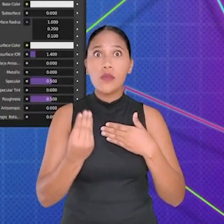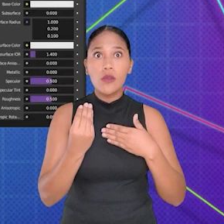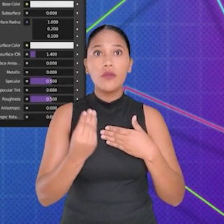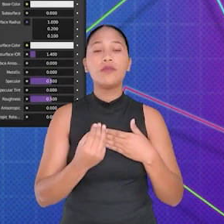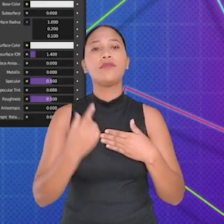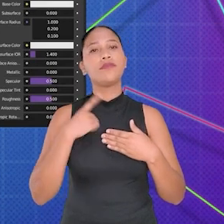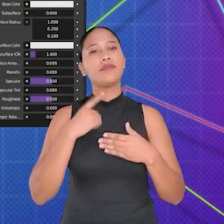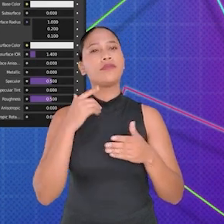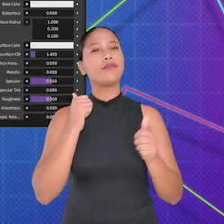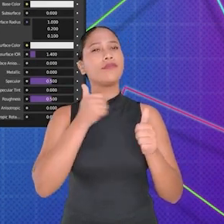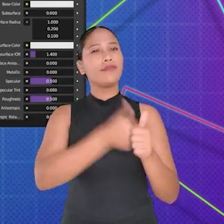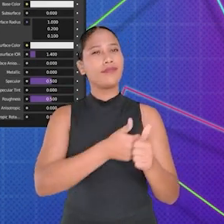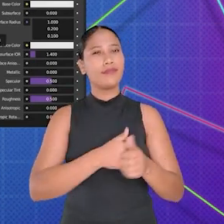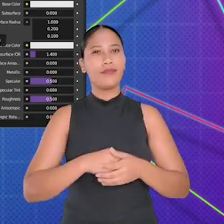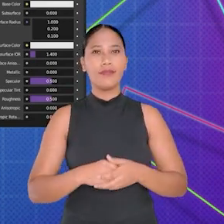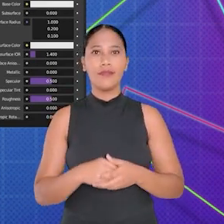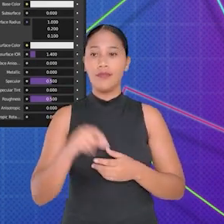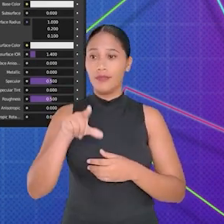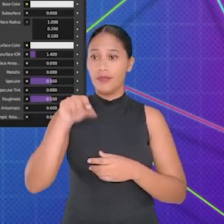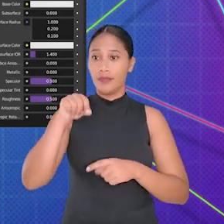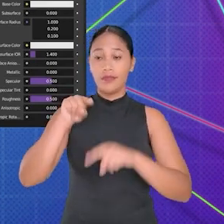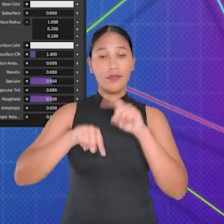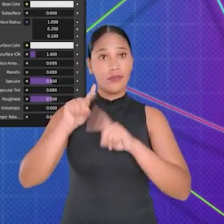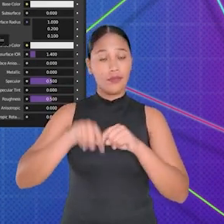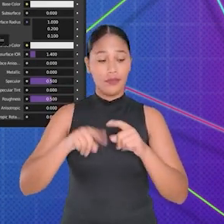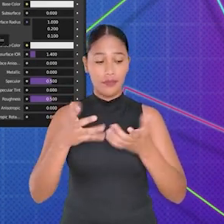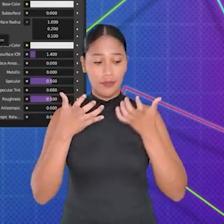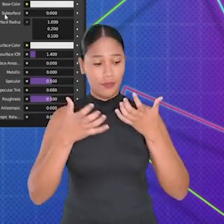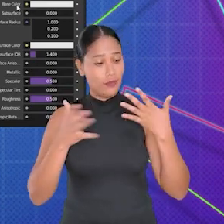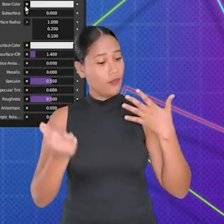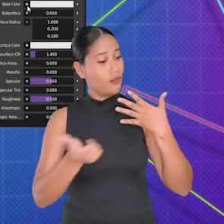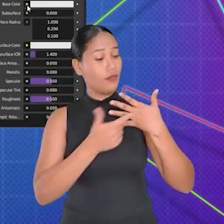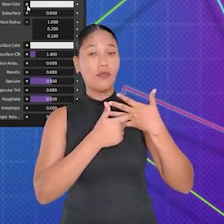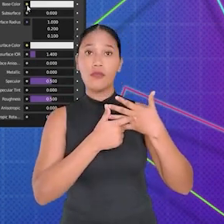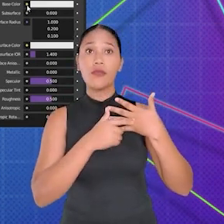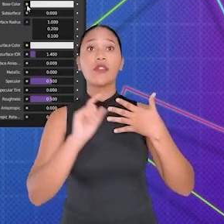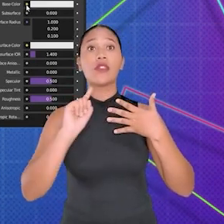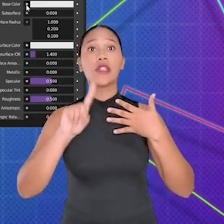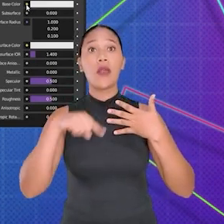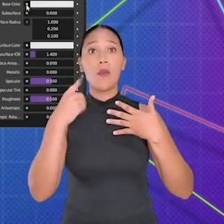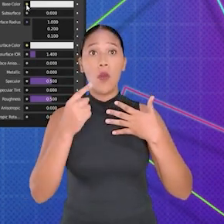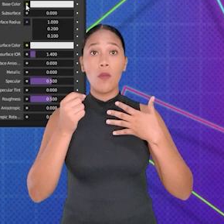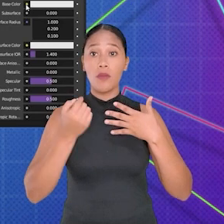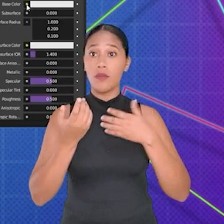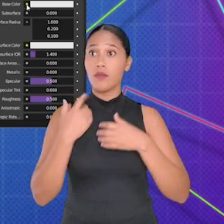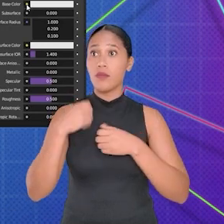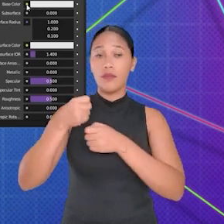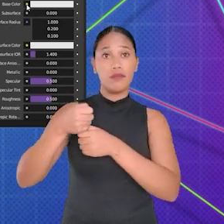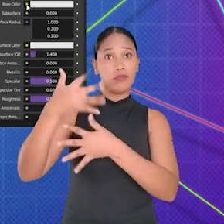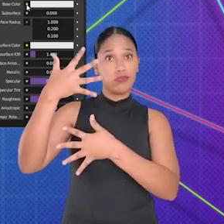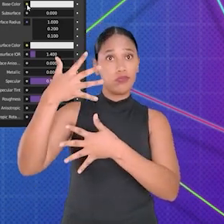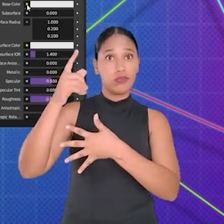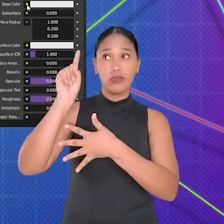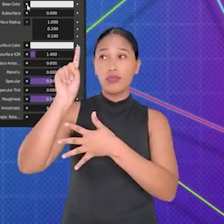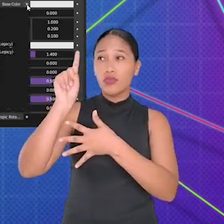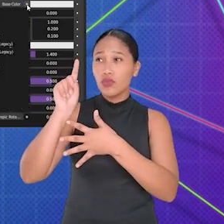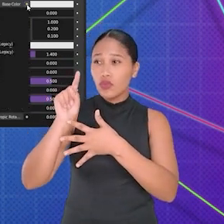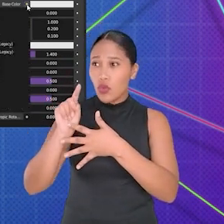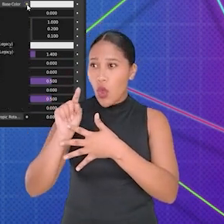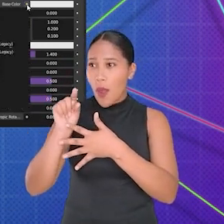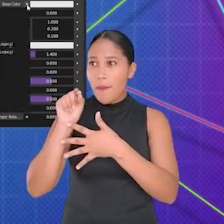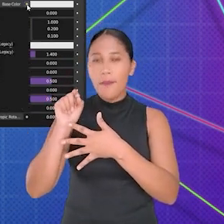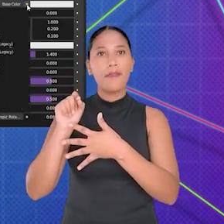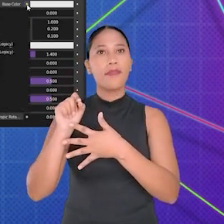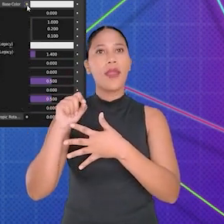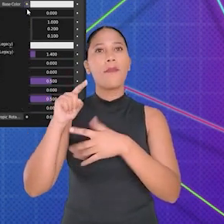a textura. Depois, na barra de ferramenta de propriedades, selecione a aba Materials ou clique no botão New. Para criar um novo